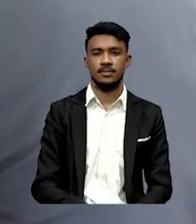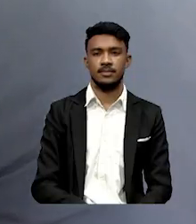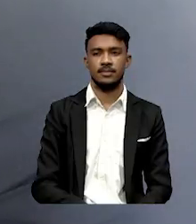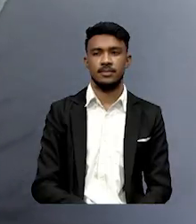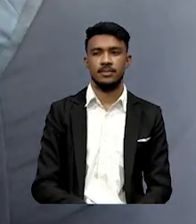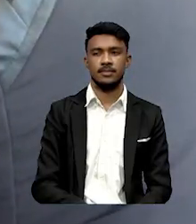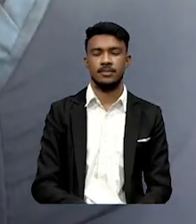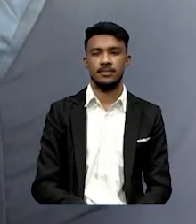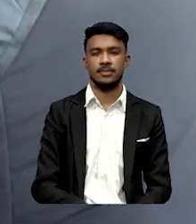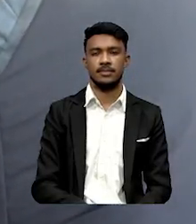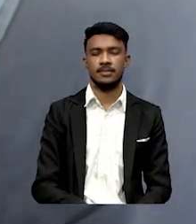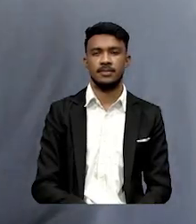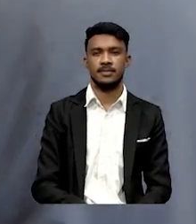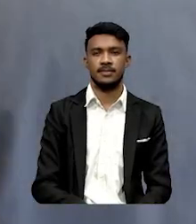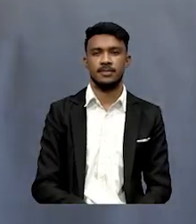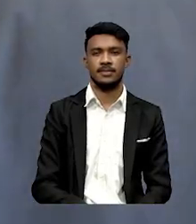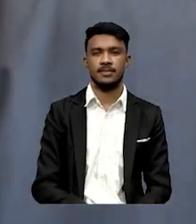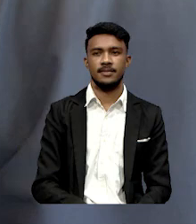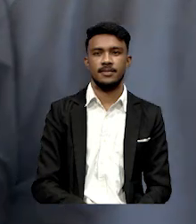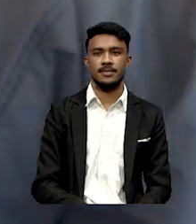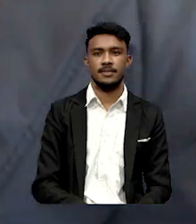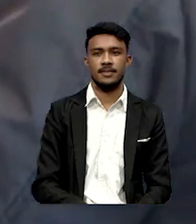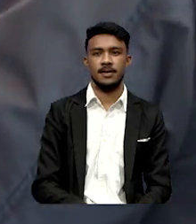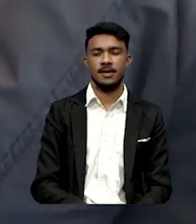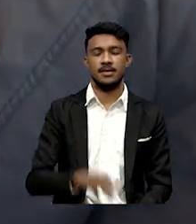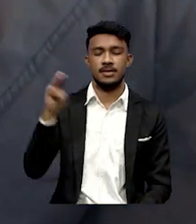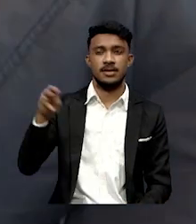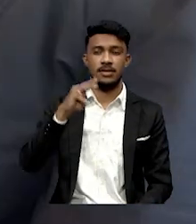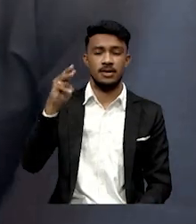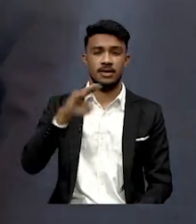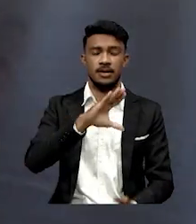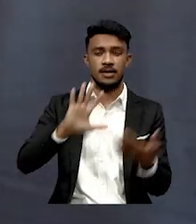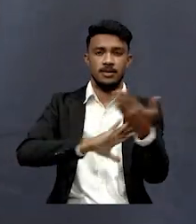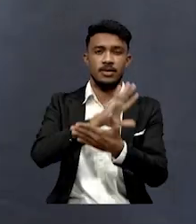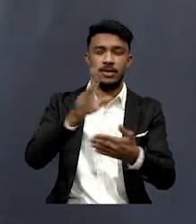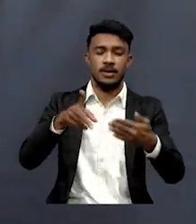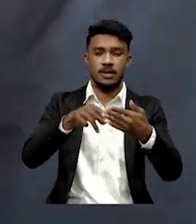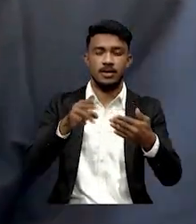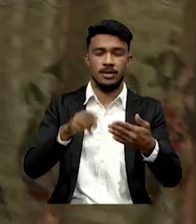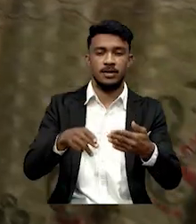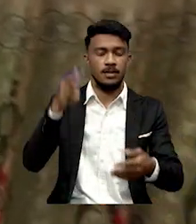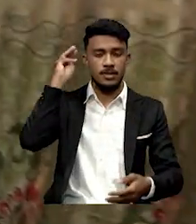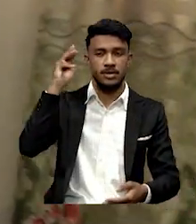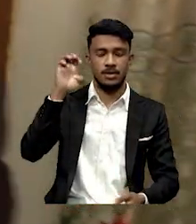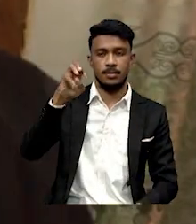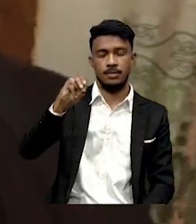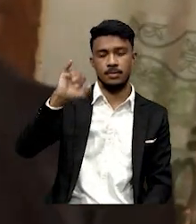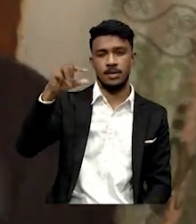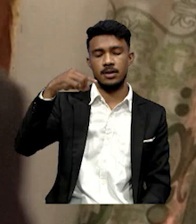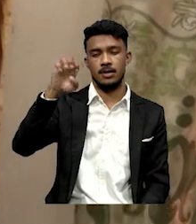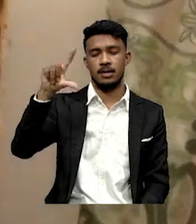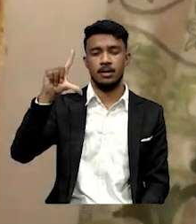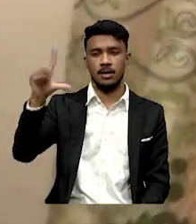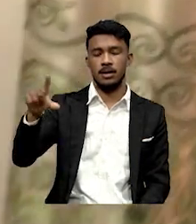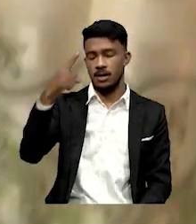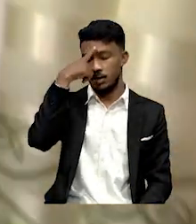Tolu, passa na mão. Na cerimônia de inauguração, o Ministro da Administração Estatal, Miguel Pereira de Carvalho, contente Tebes, tem o